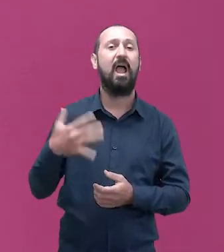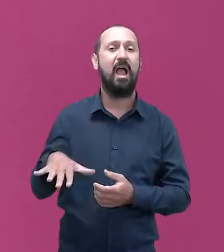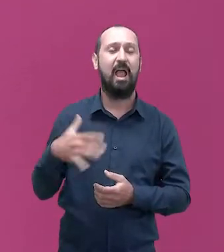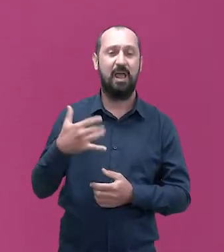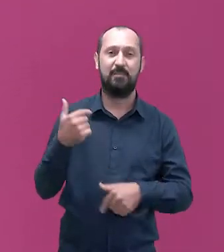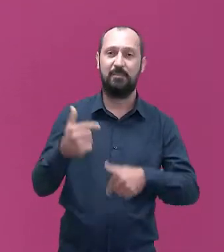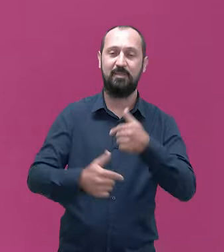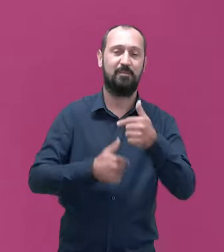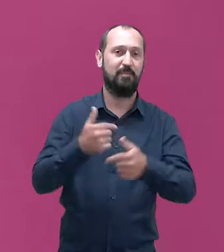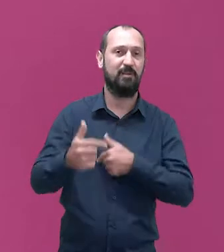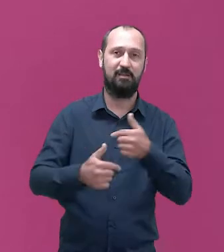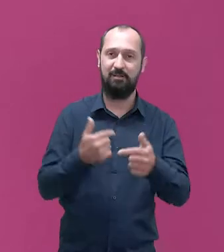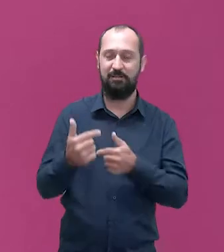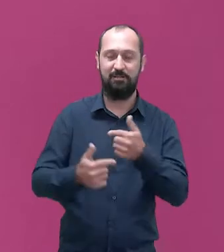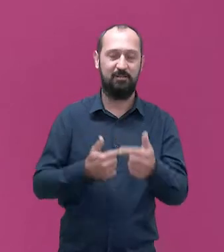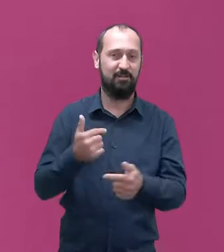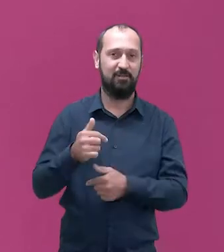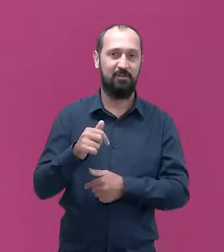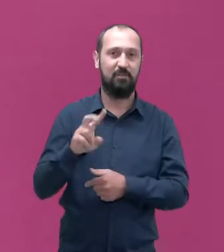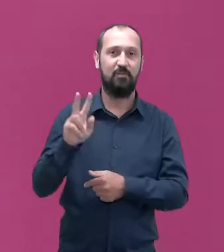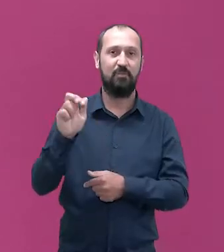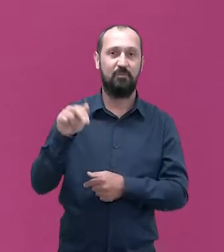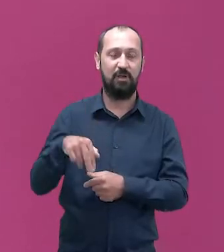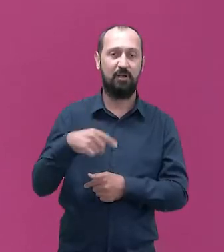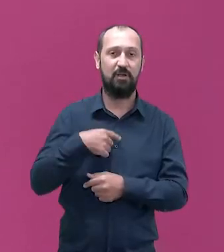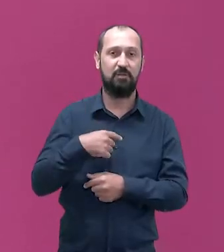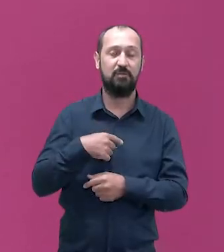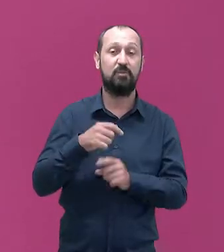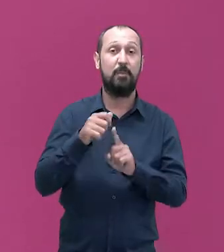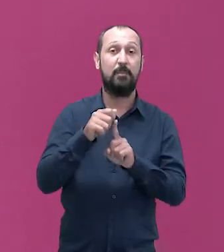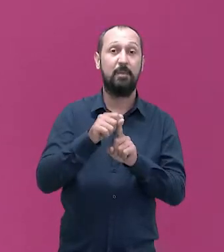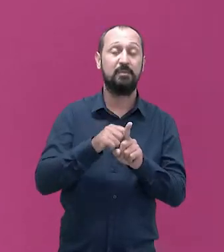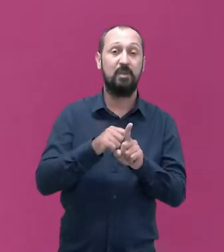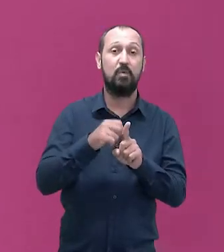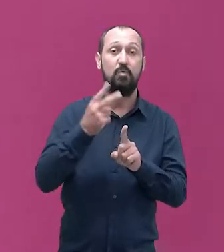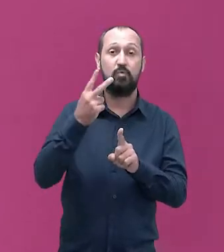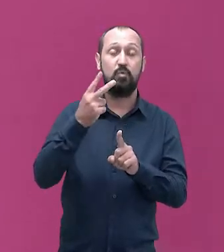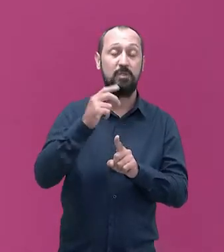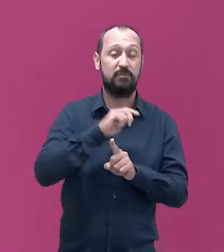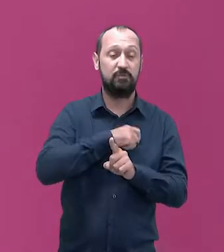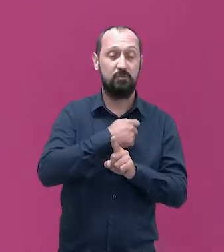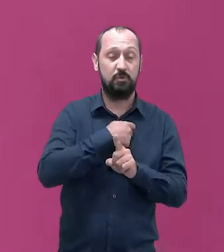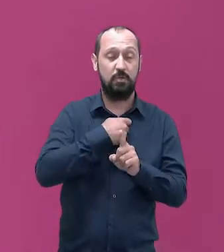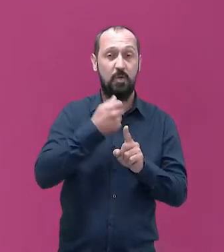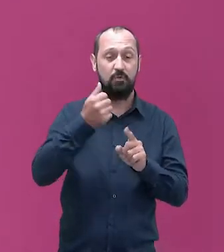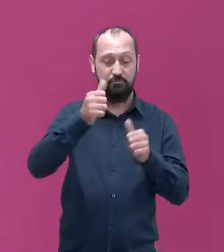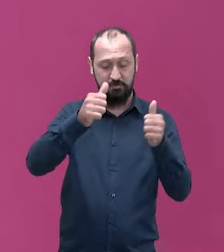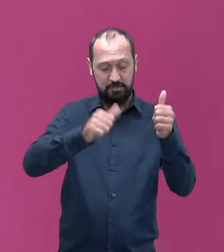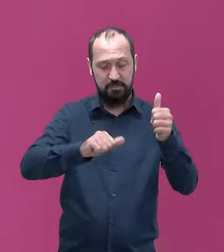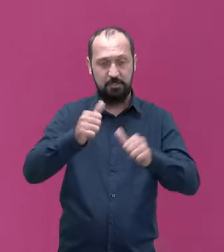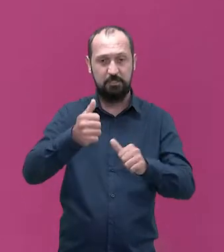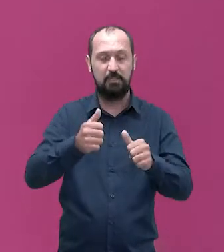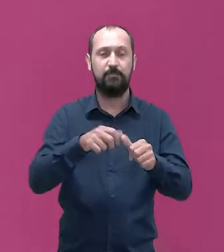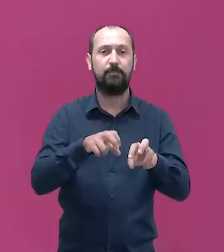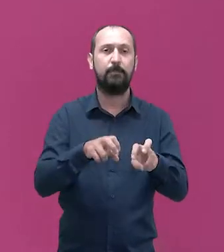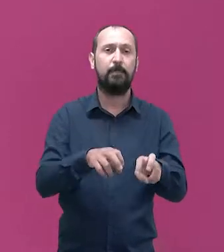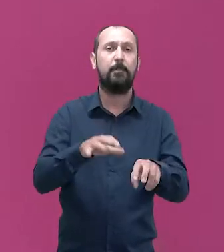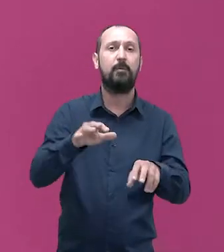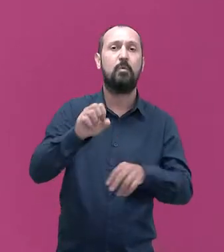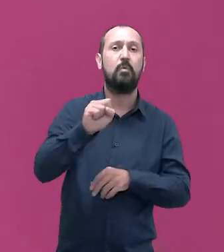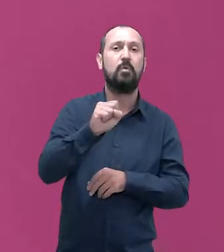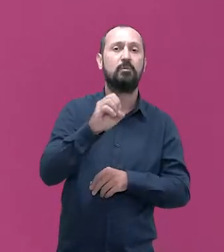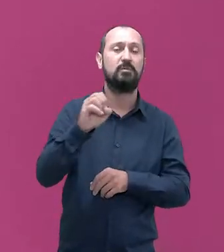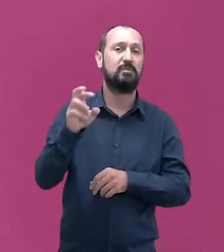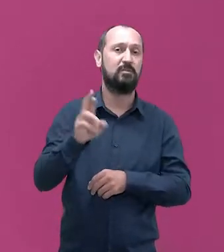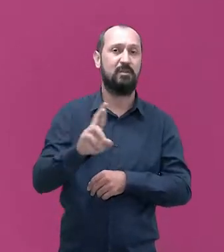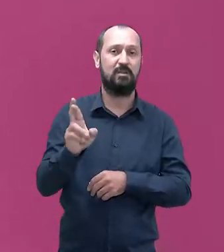custo muito alto para ser condutor escolar. Nós fazemos 2 vistorias mensais, e essas vistorias hoje, ela